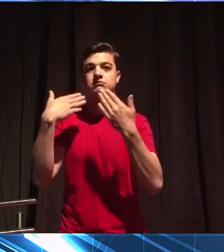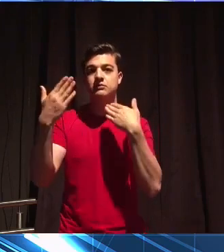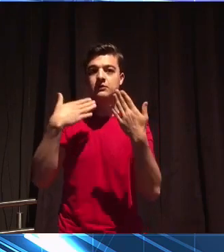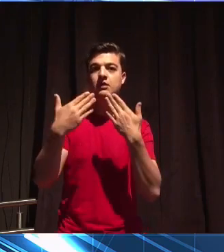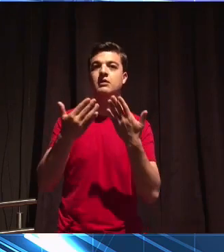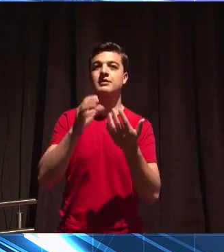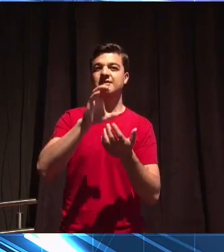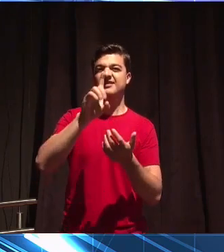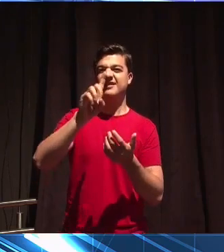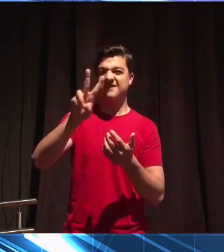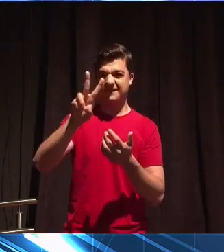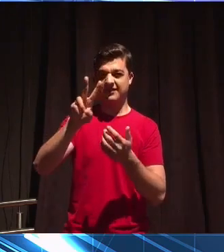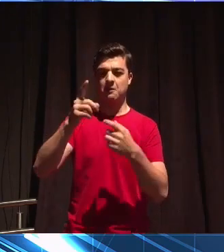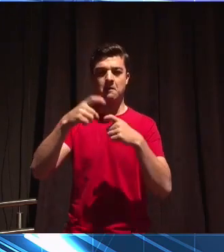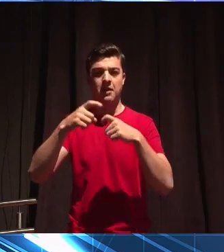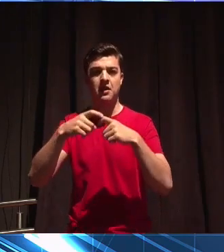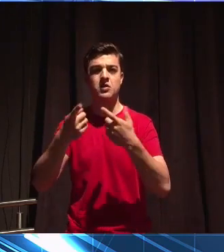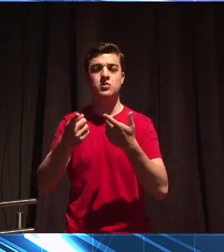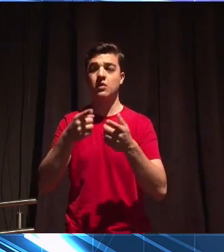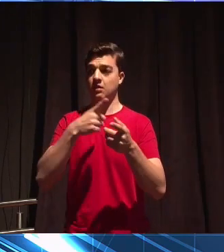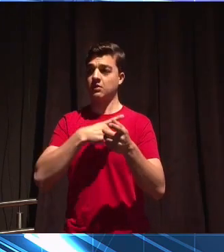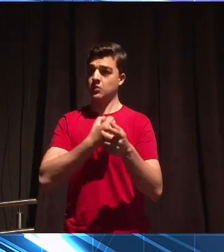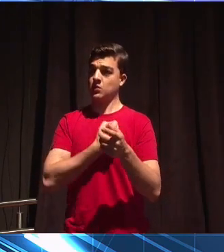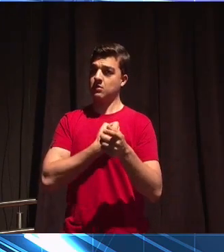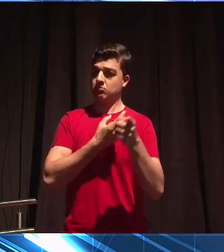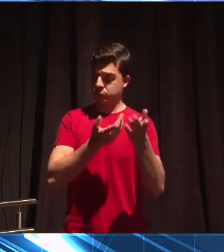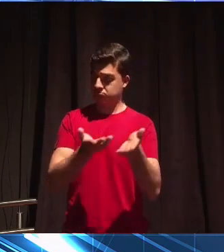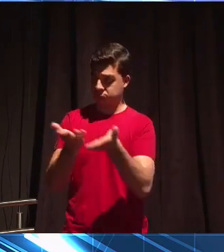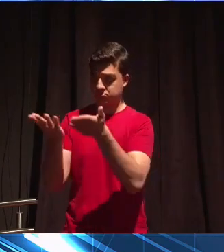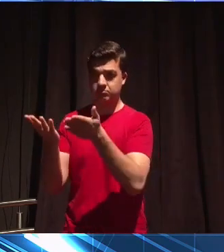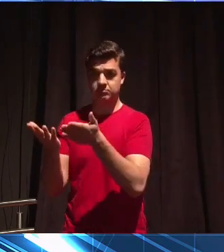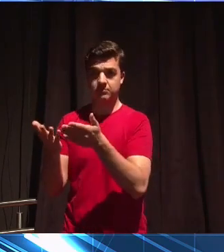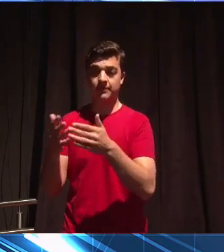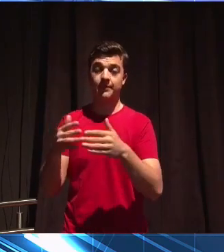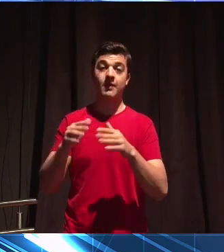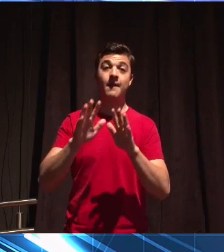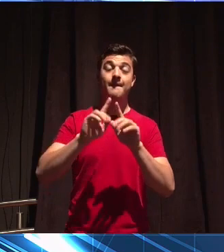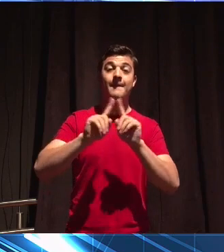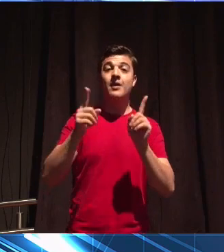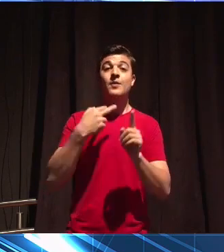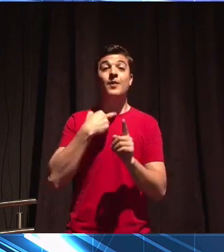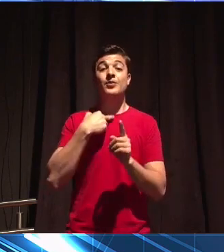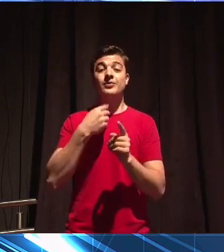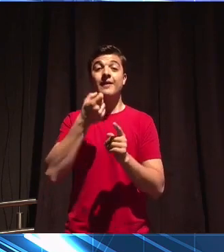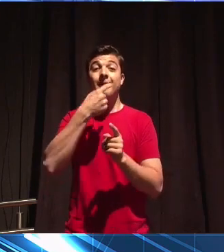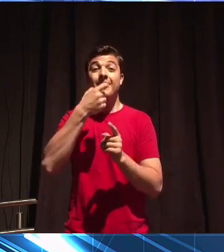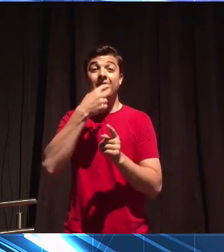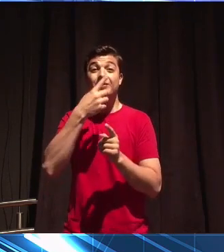mental, médico. Mas, por exemplo, eu não posso soltar uma oferta de antidepressivo na cara dele pela metade do preço.